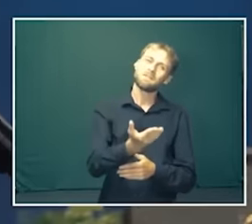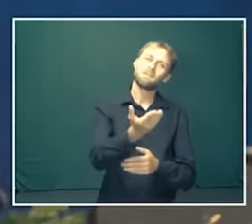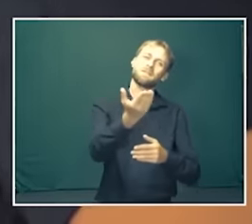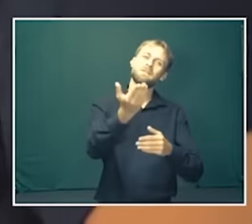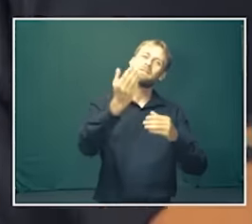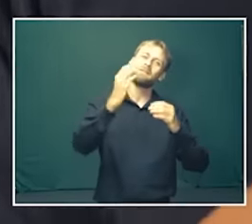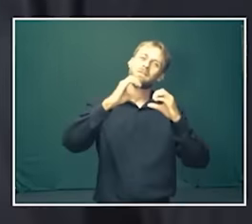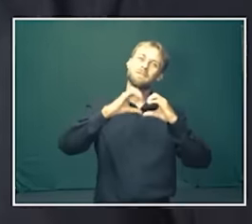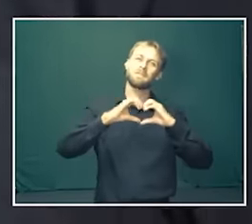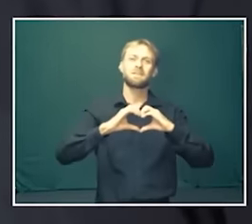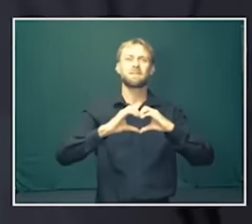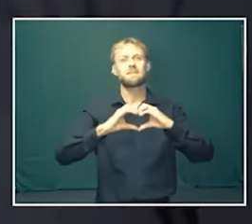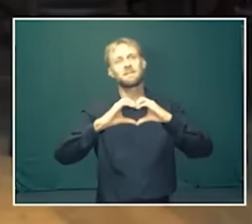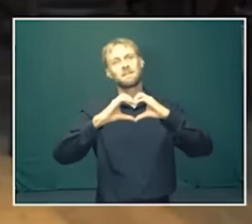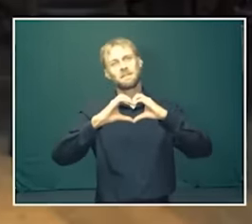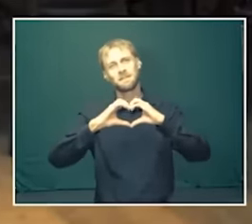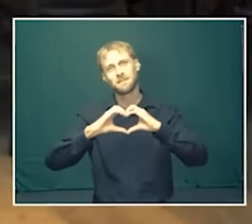dia.